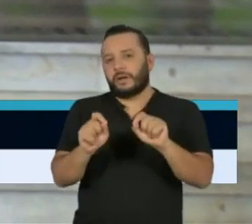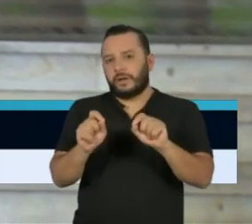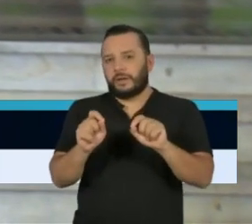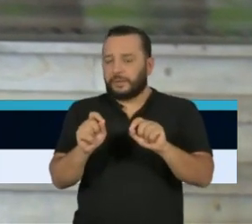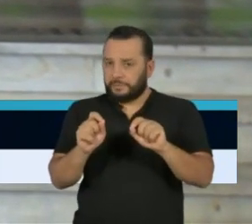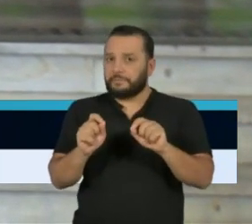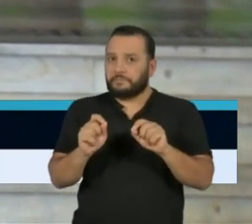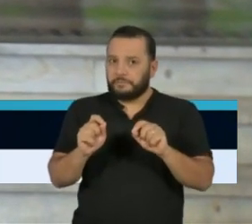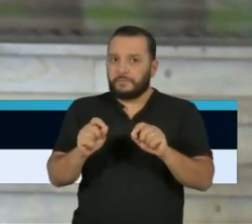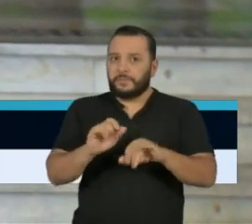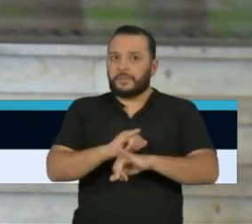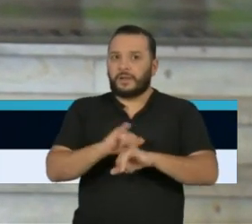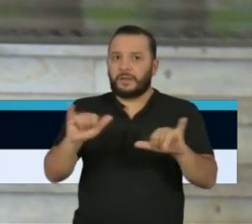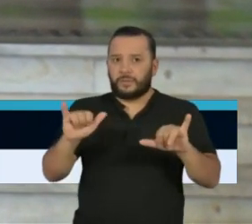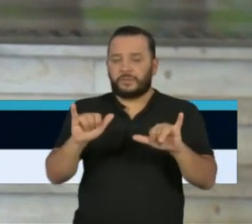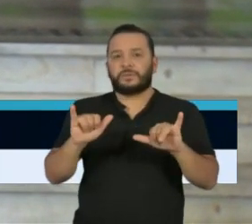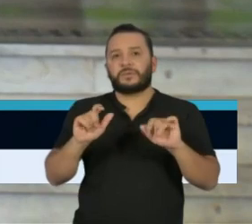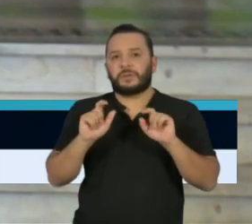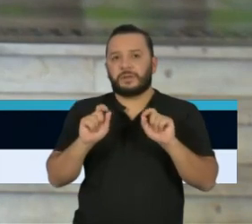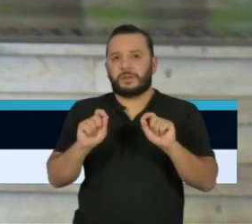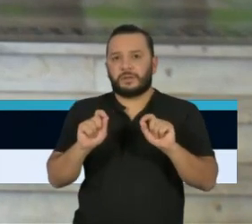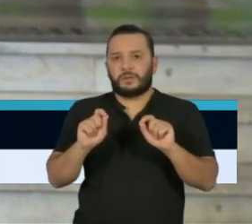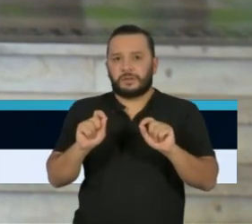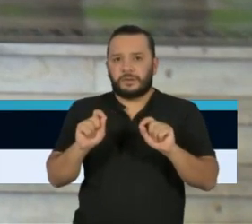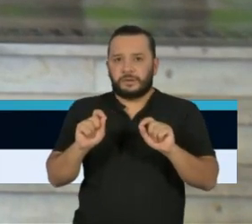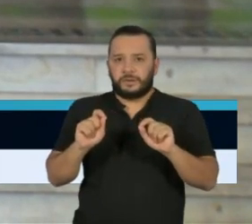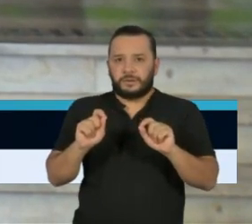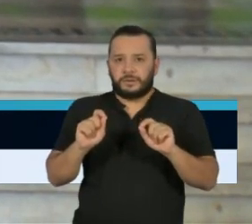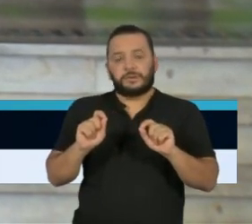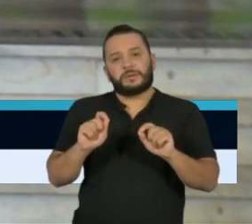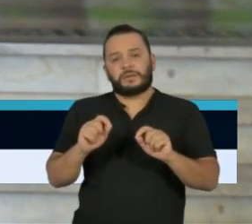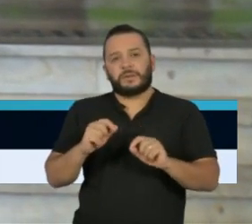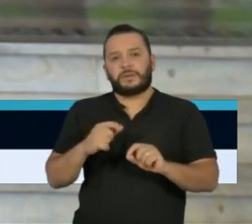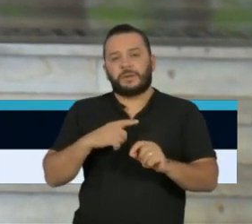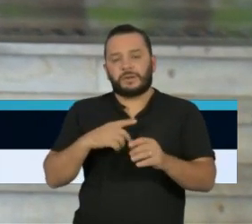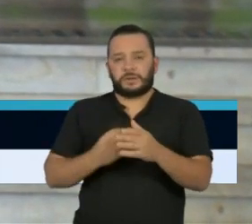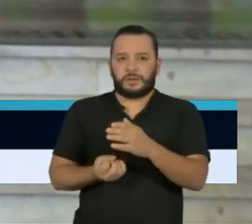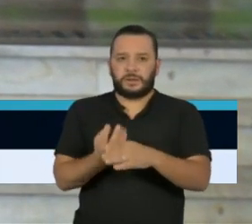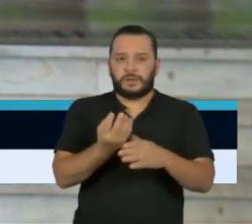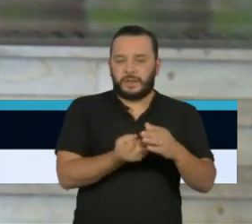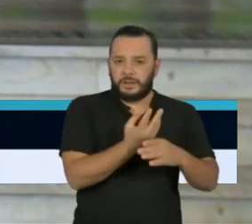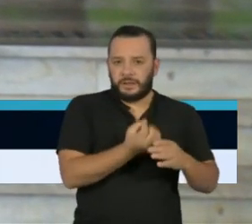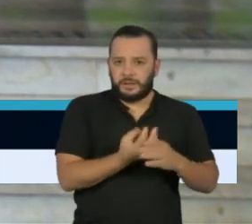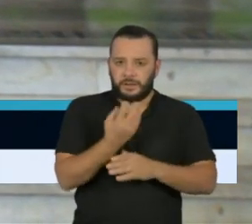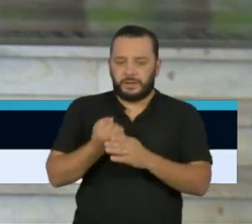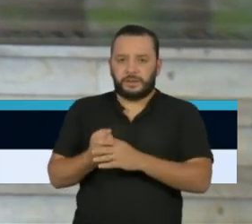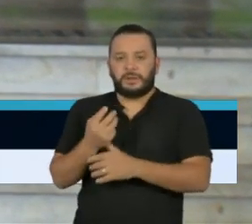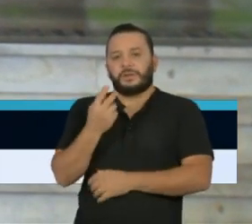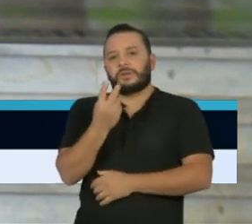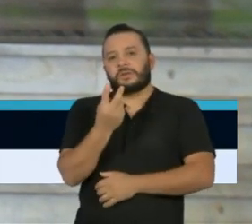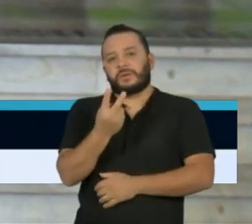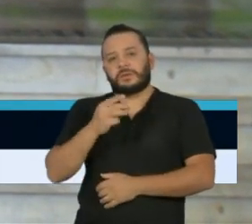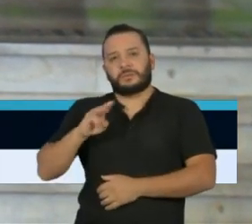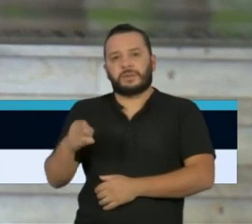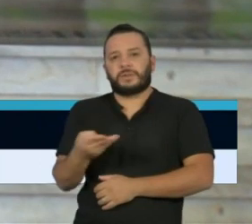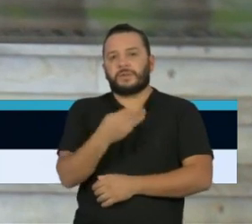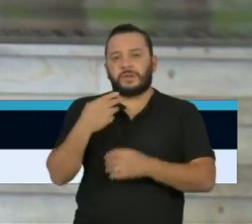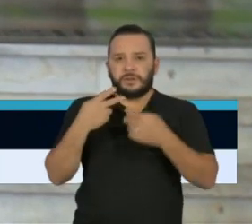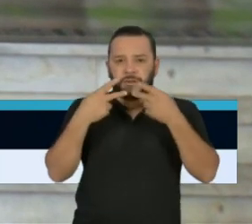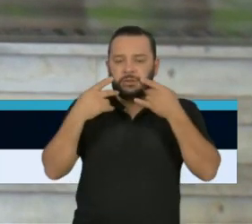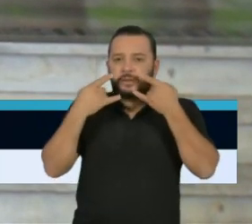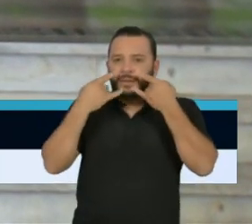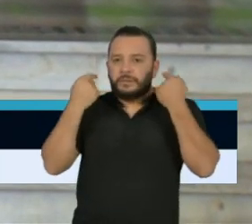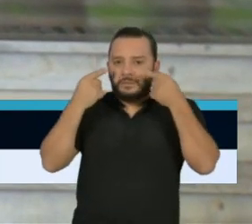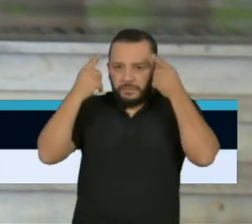segunda parte do anúncio. Nós estamos produzindo 2 milhões de máscaras no estado de São Paulo, para que a população